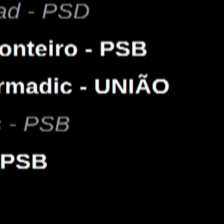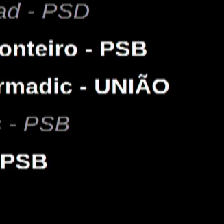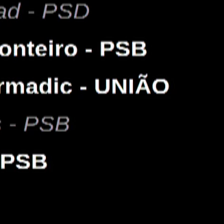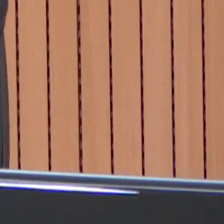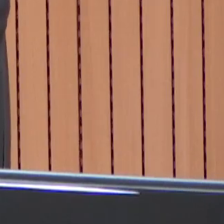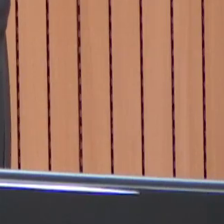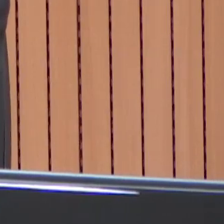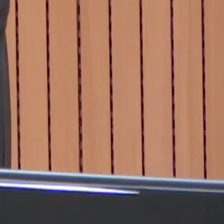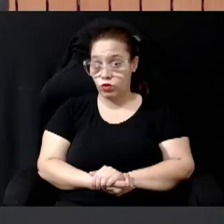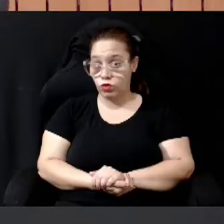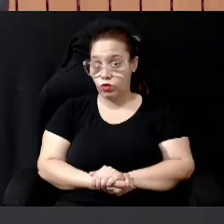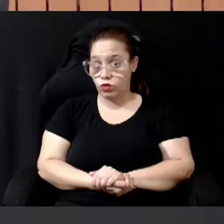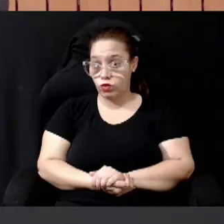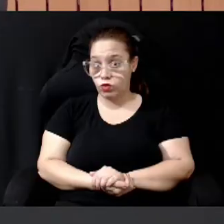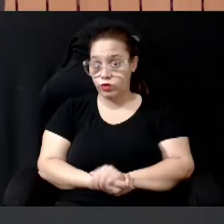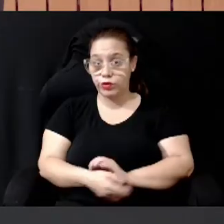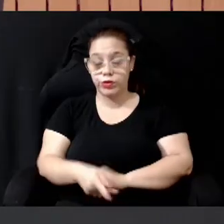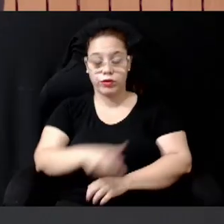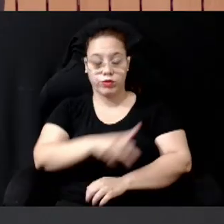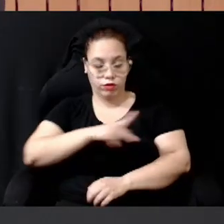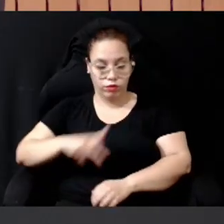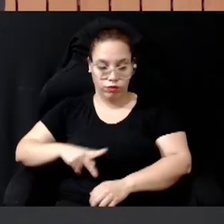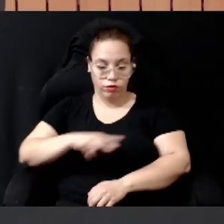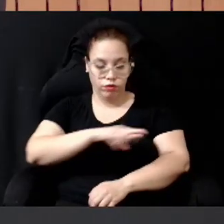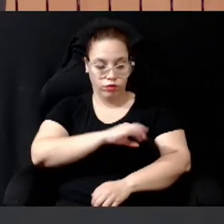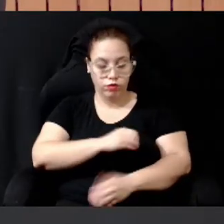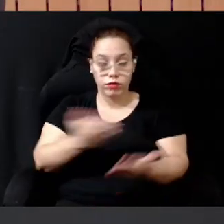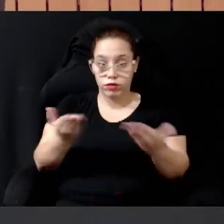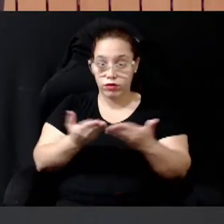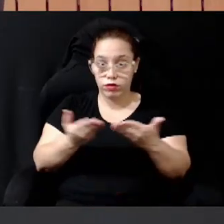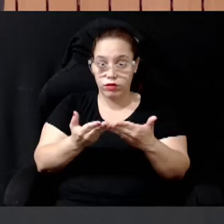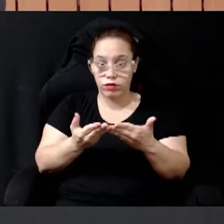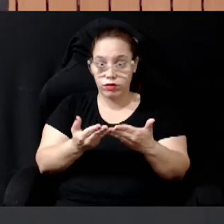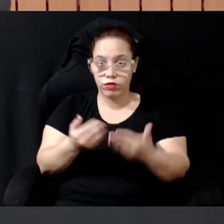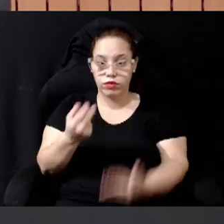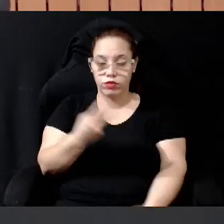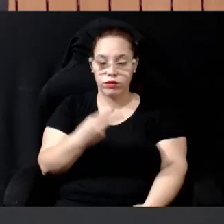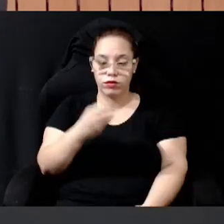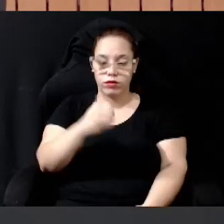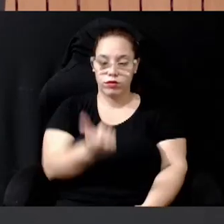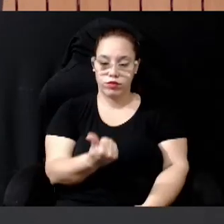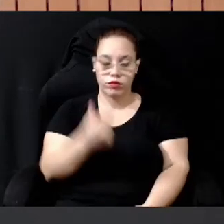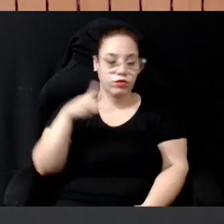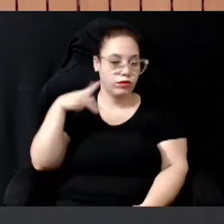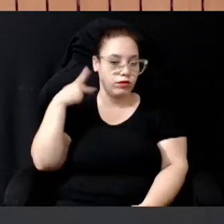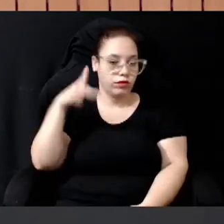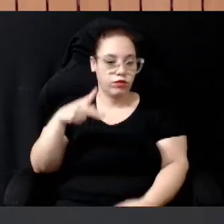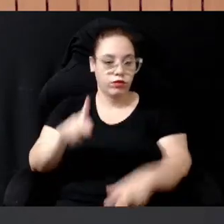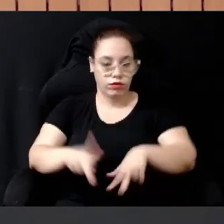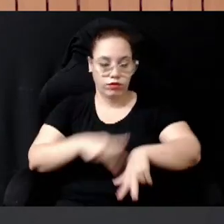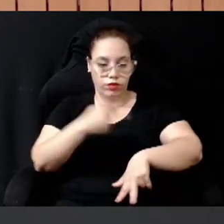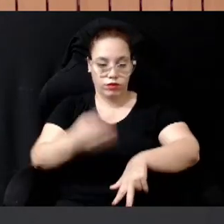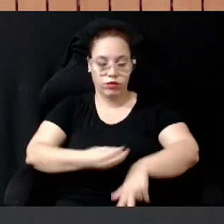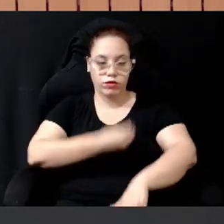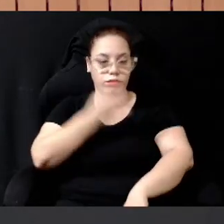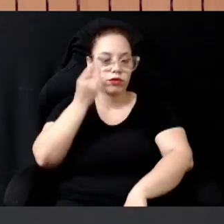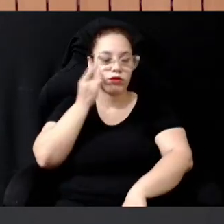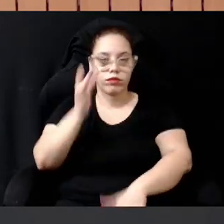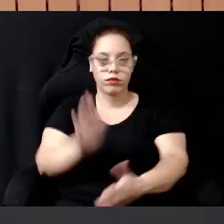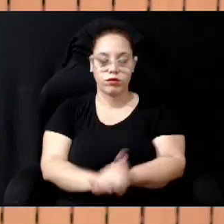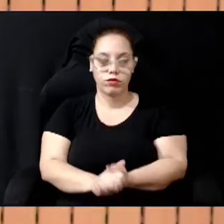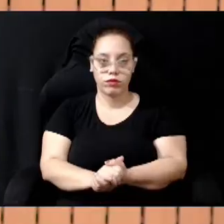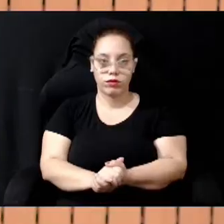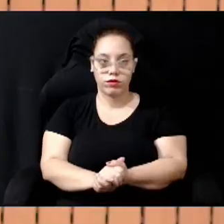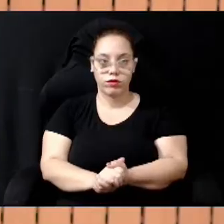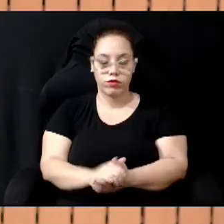Senhor presidente Luiz Rossini, até o presente momento temos 21 vereadores que registraram presença. Com 21